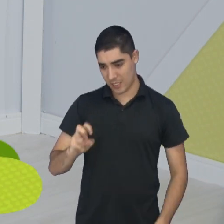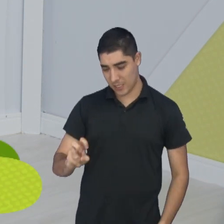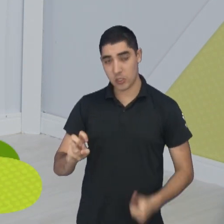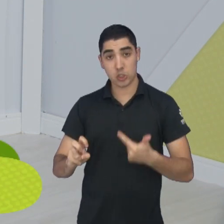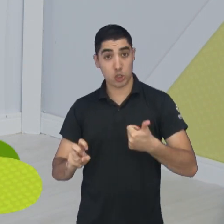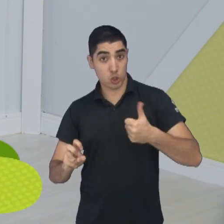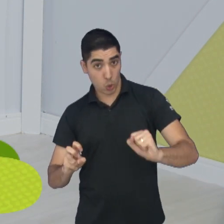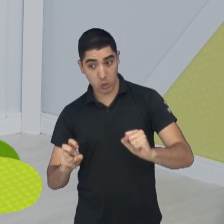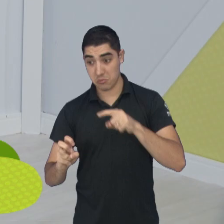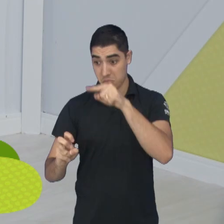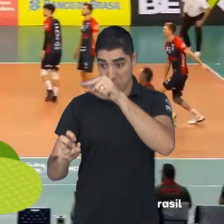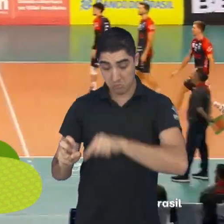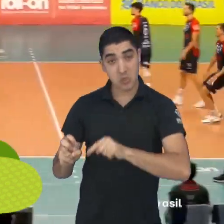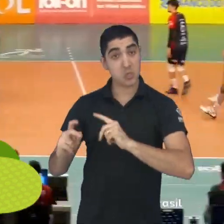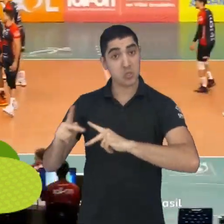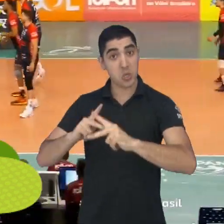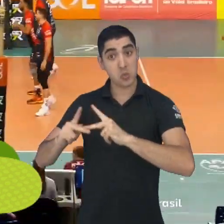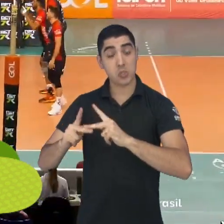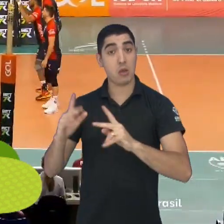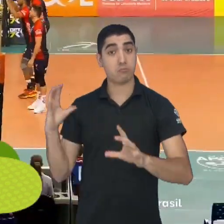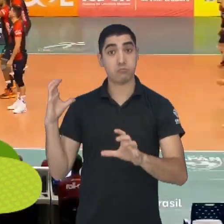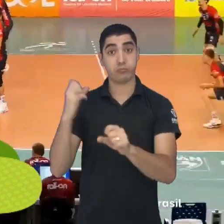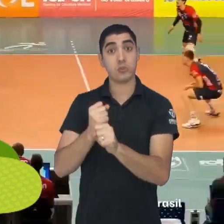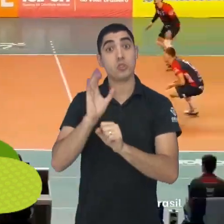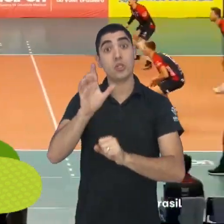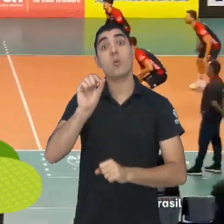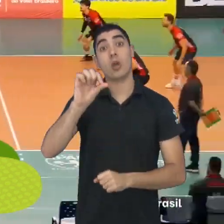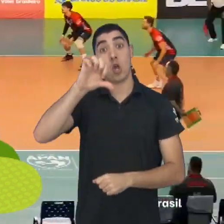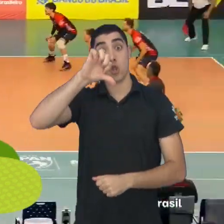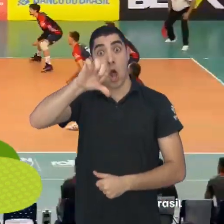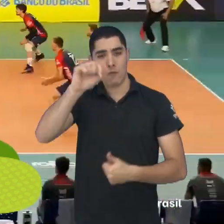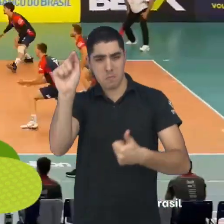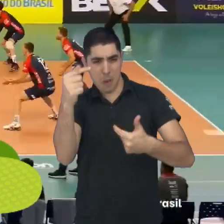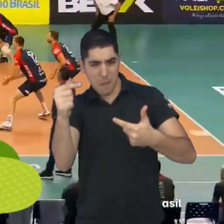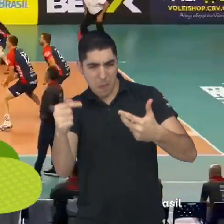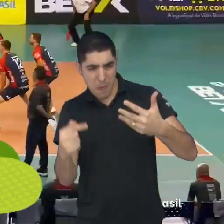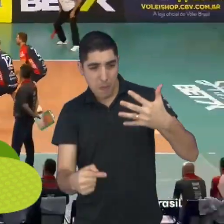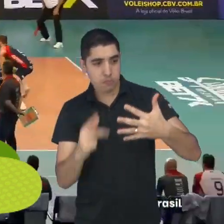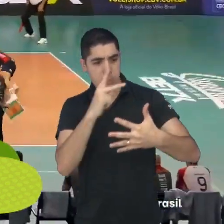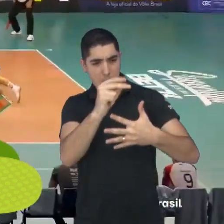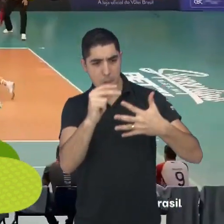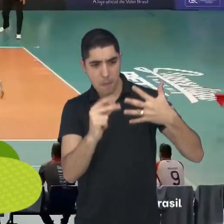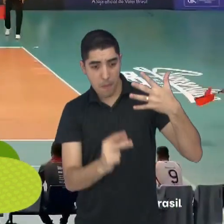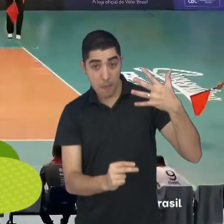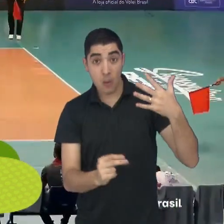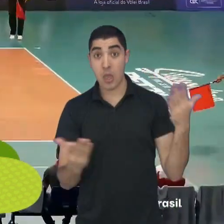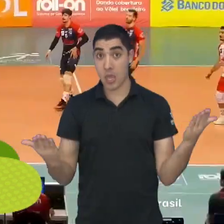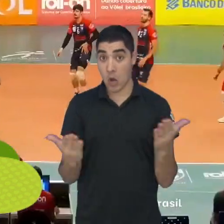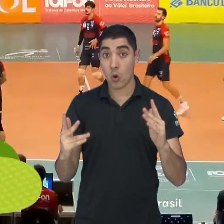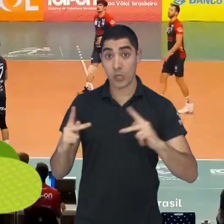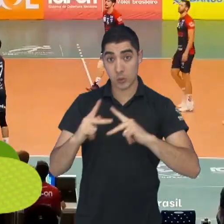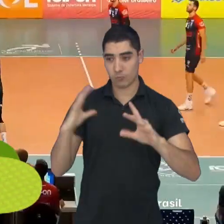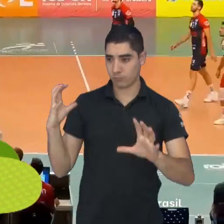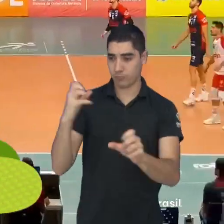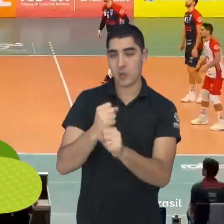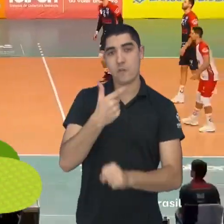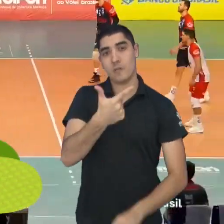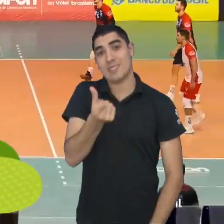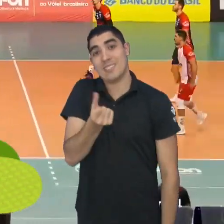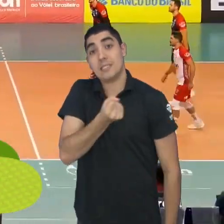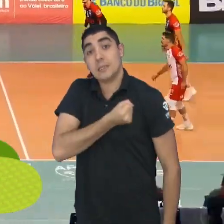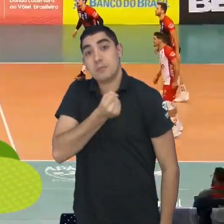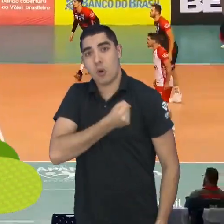25-18, chegando a 9 vitórias consecutivas em 9 jogos. E com o resultado, o São José chegou aos 26 pontos,